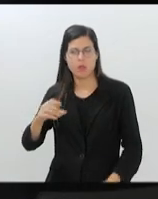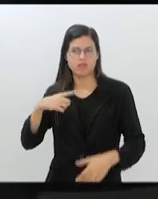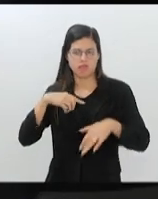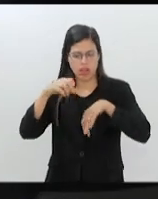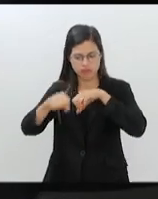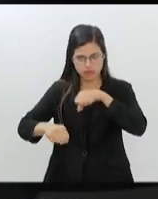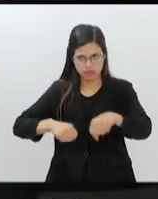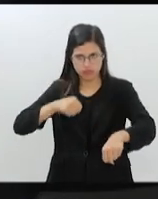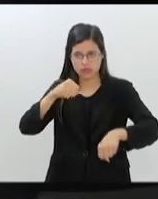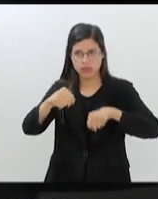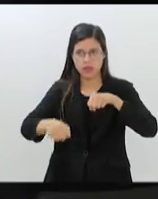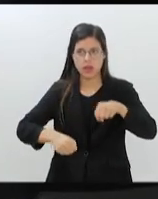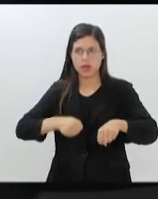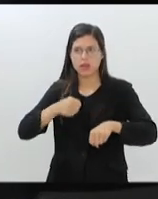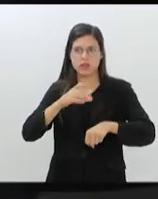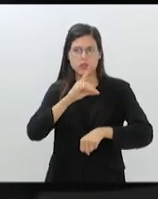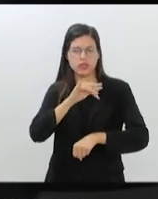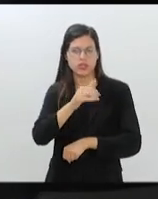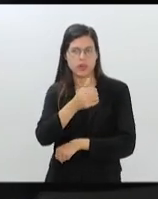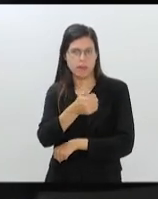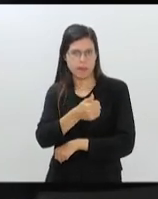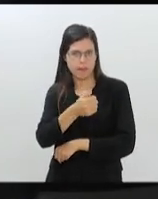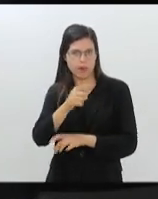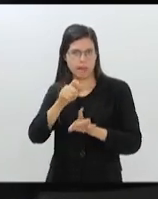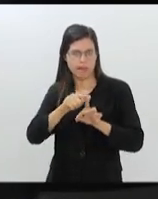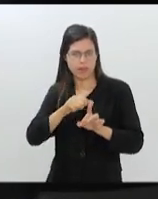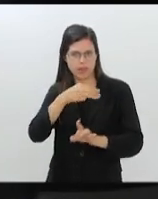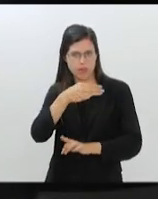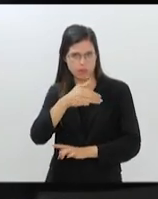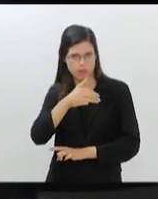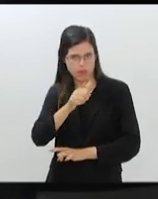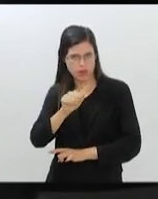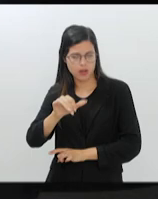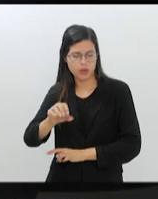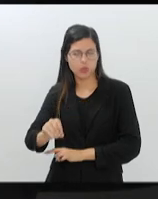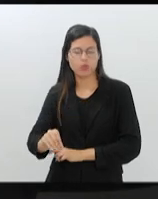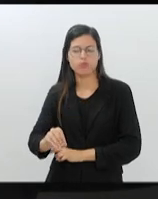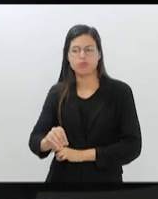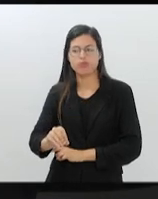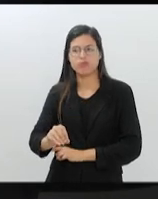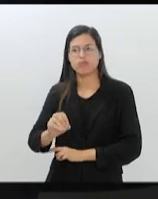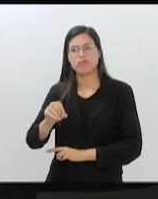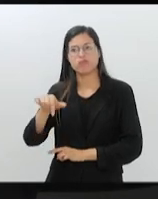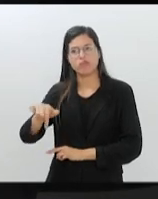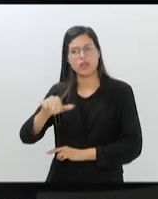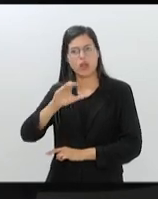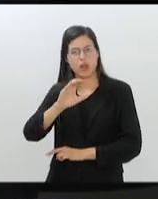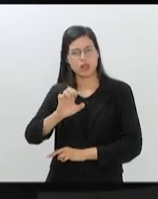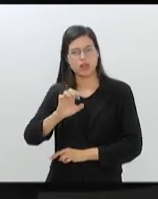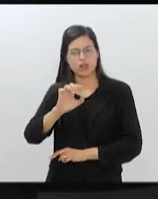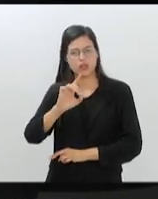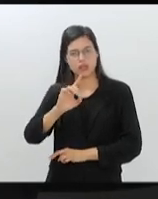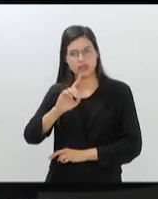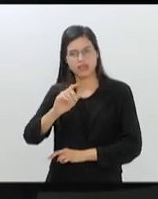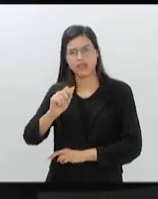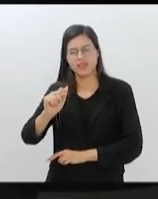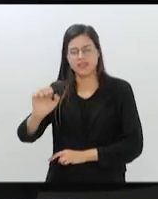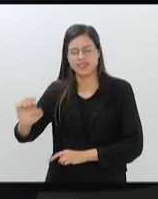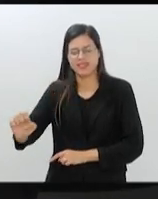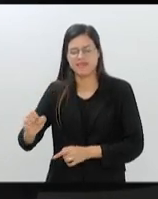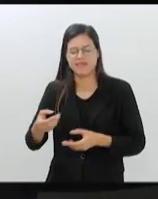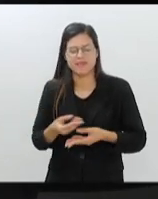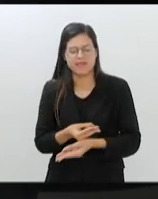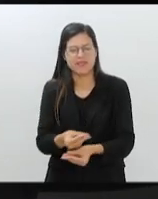durante Primeiro de Maio uhum eh e a Sedai no fim distribuiu água teve